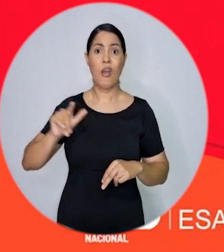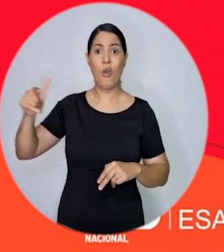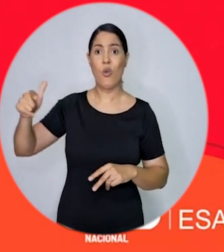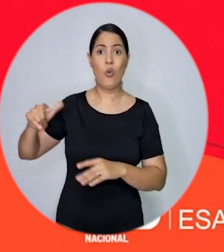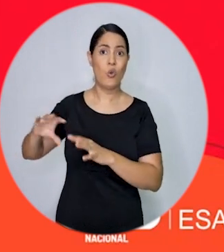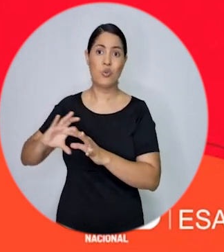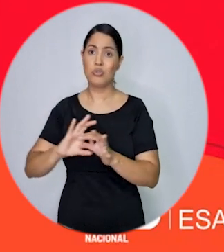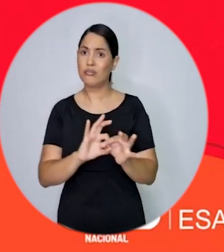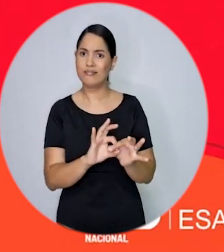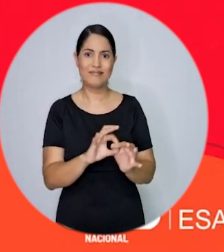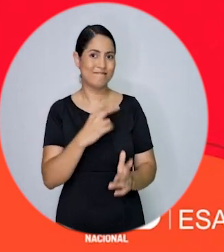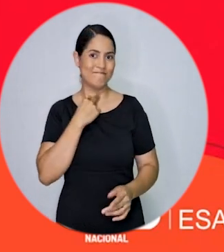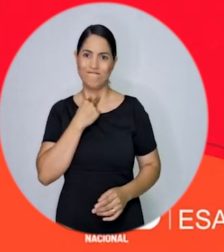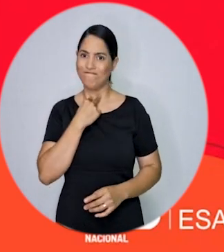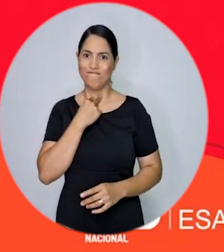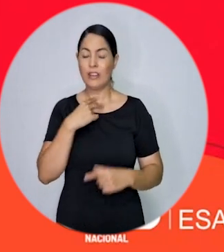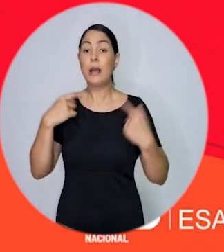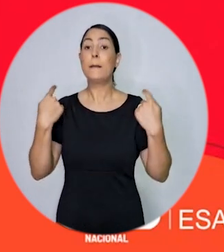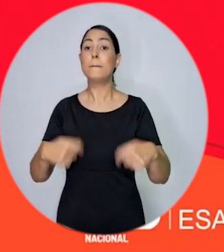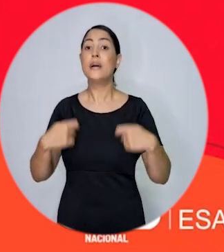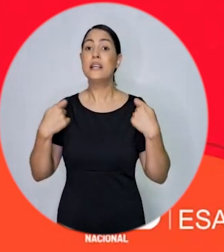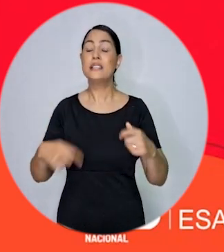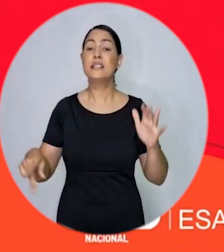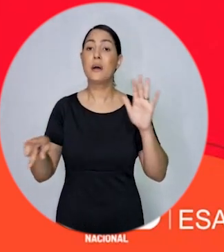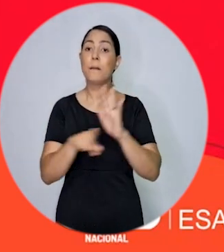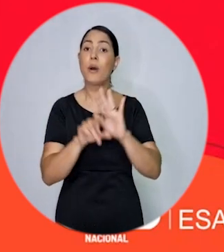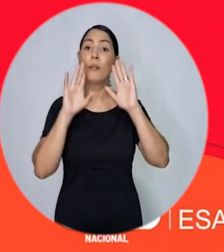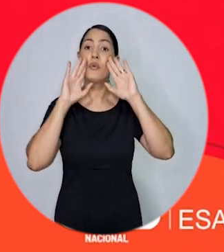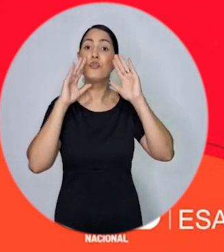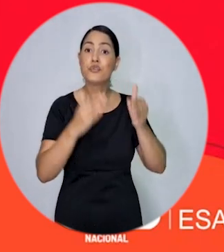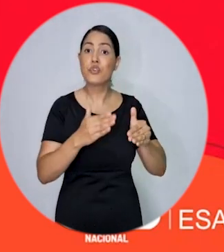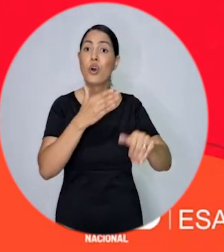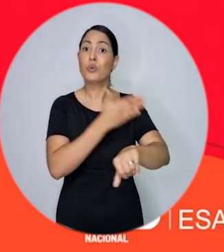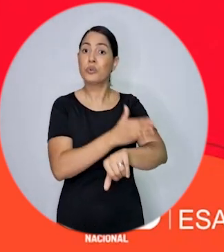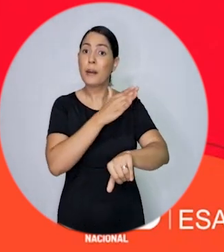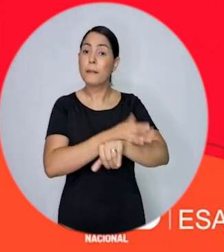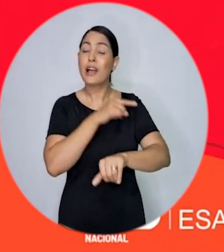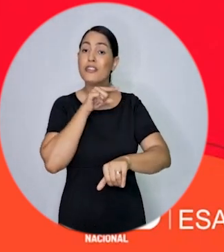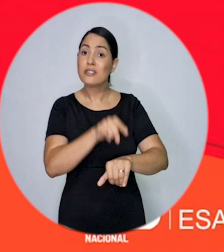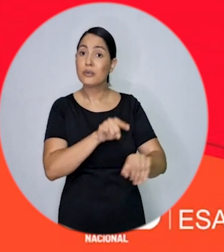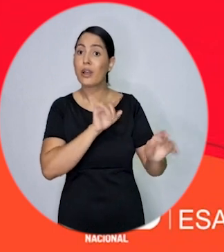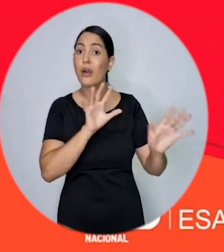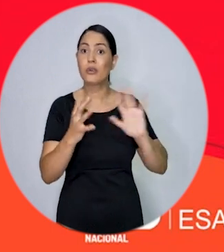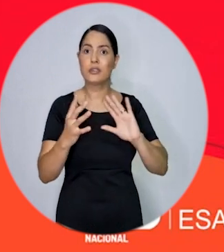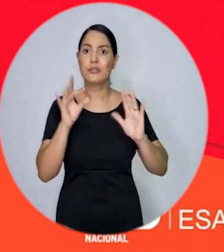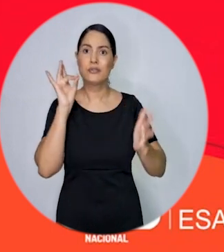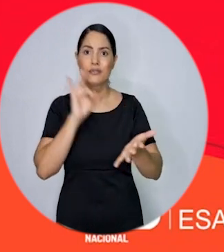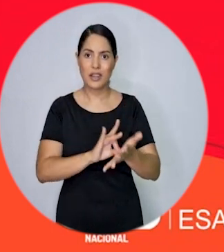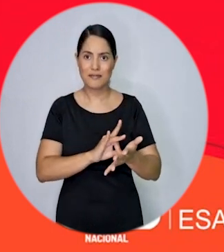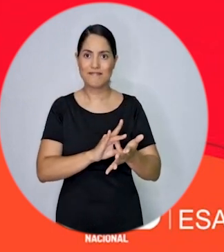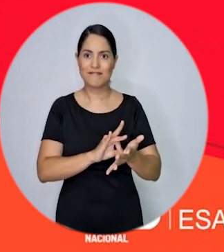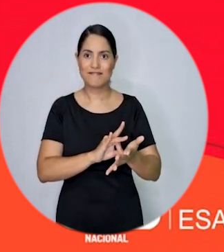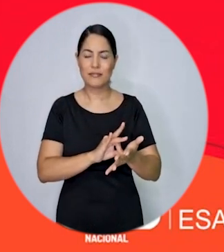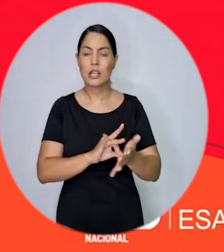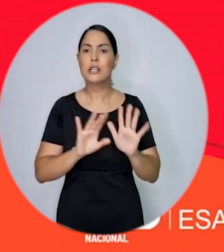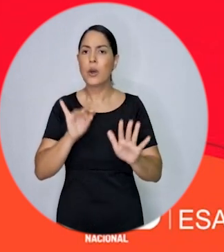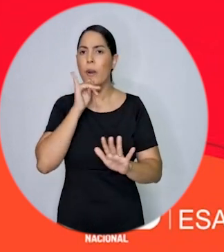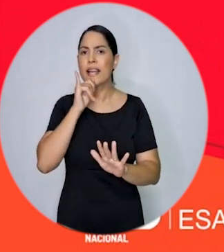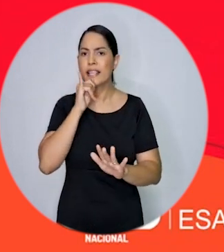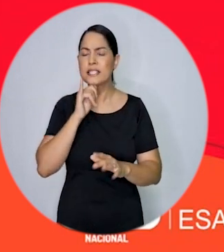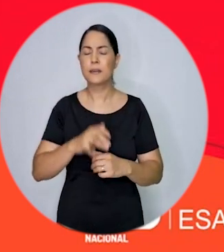generalizando para qualquer hipótese. Eu tenho que analisar diante do caso concreto. Então, por exemplo, se